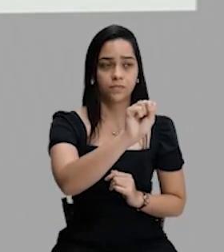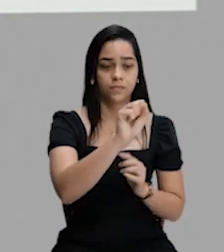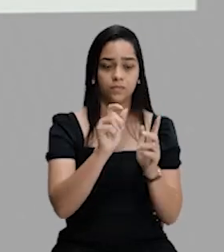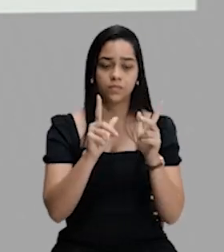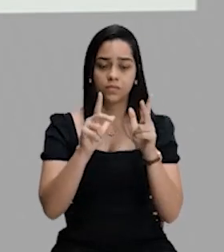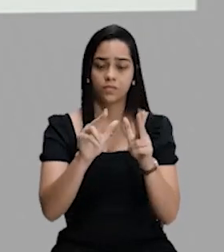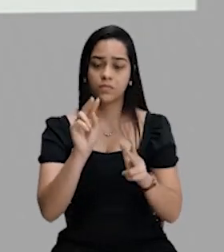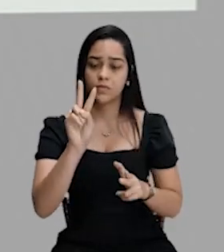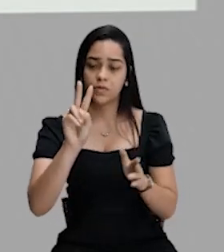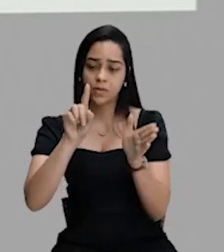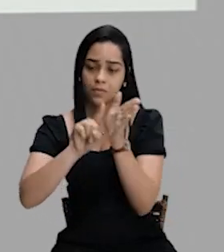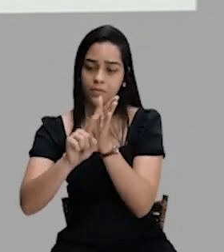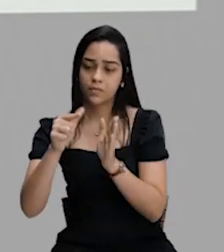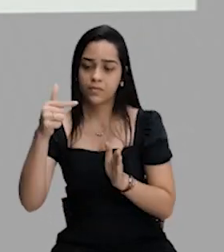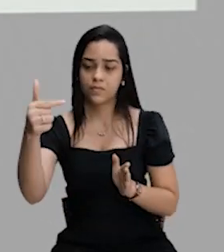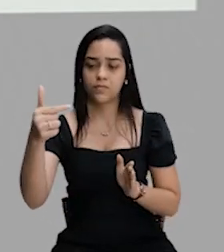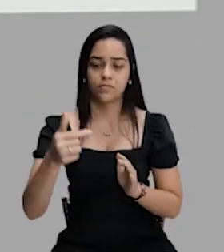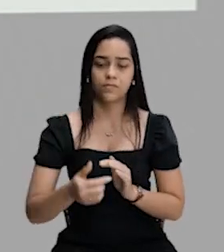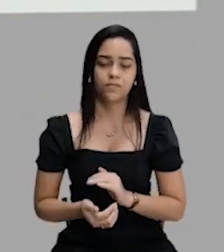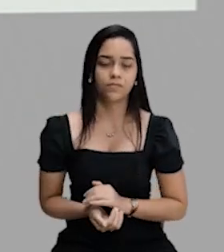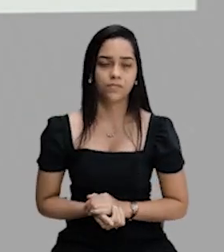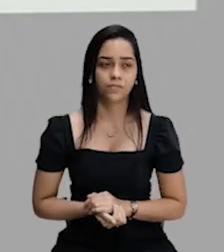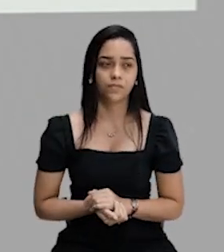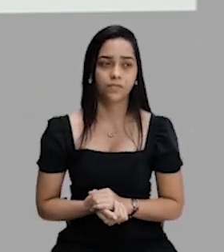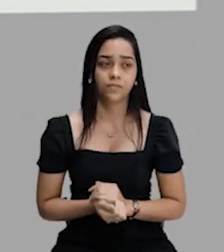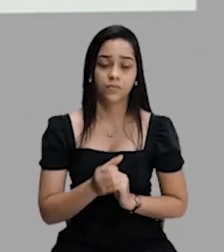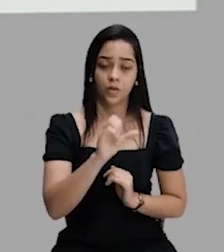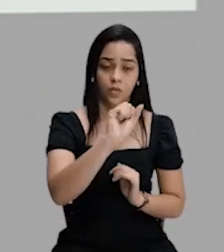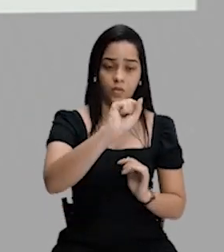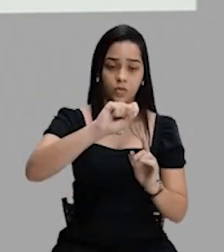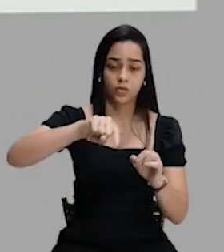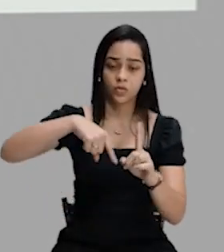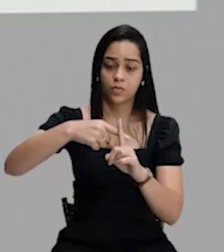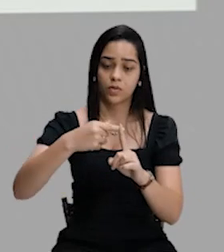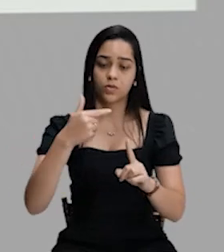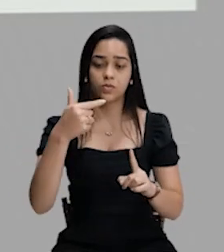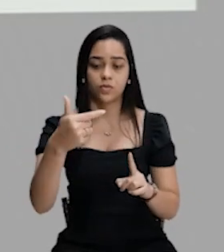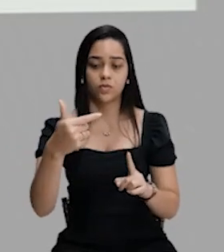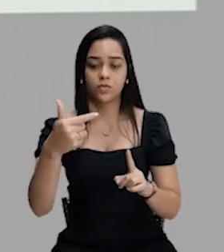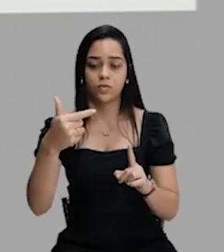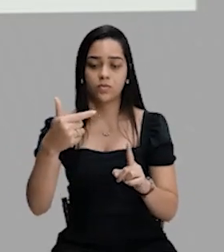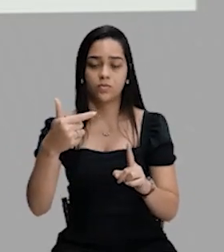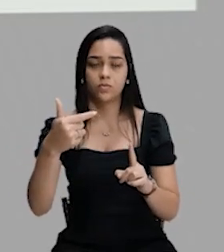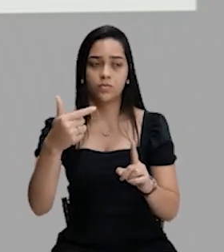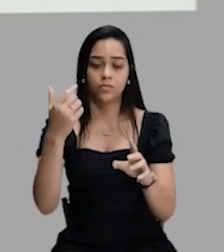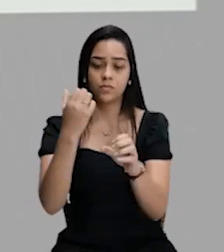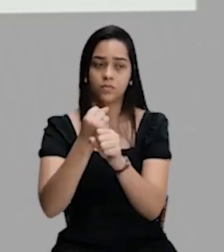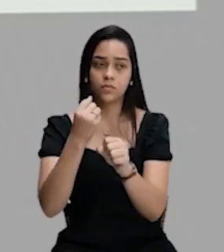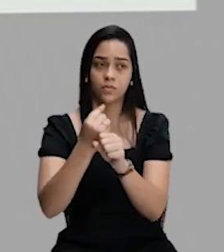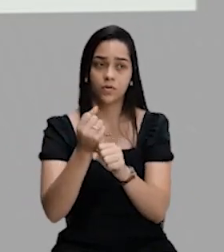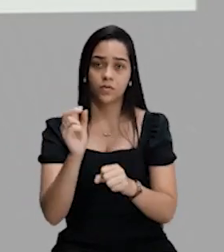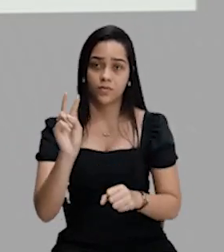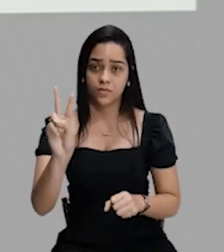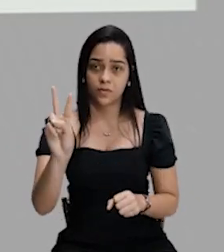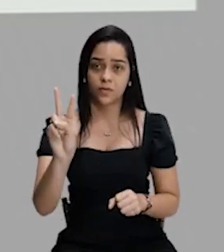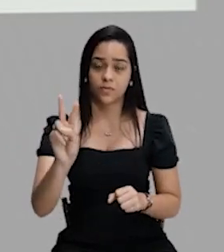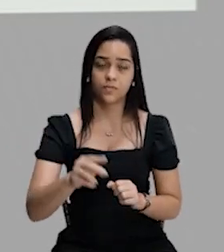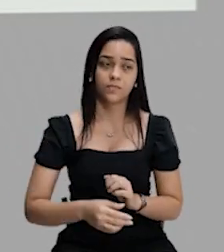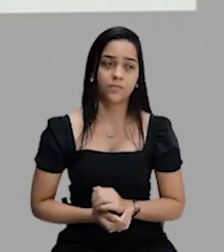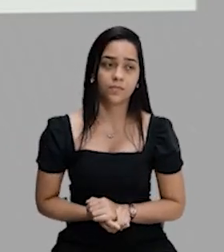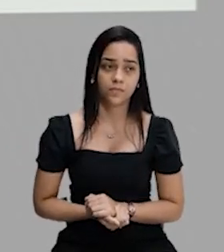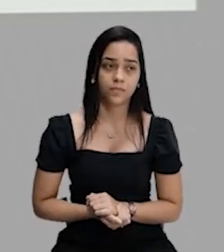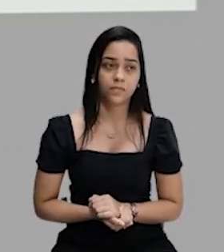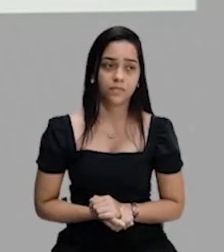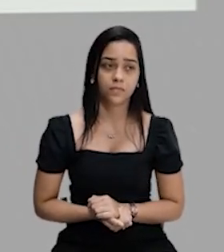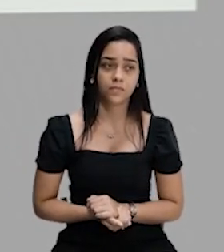é igual a v - 2 8 + 2 = V